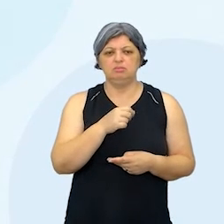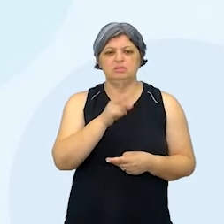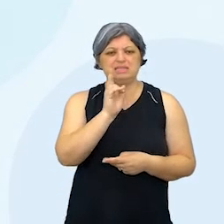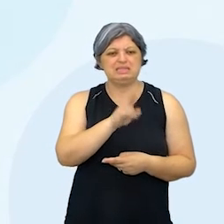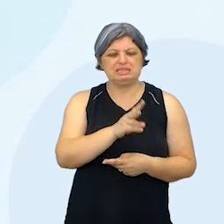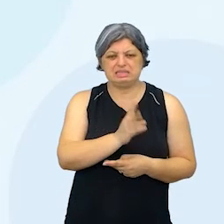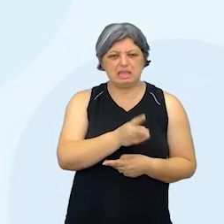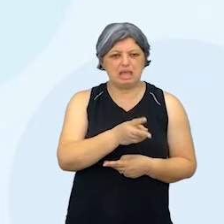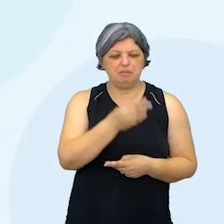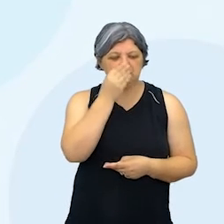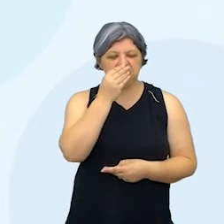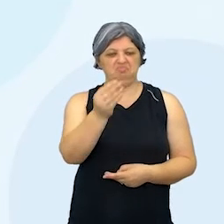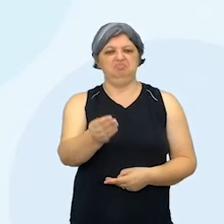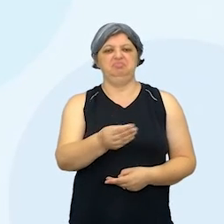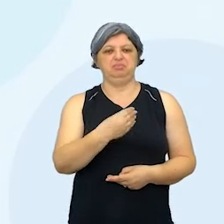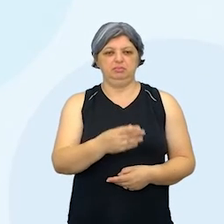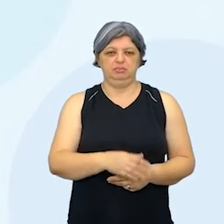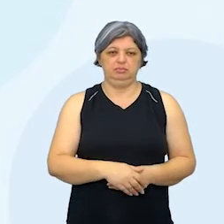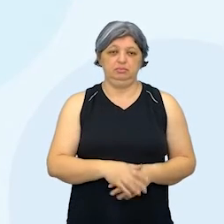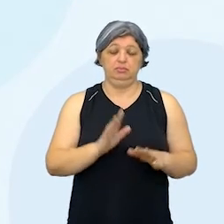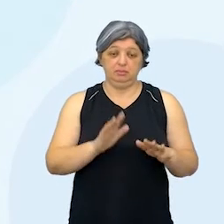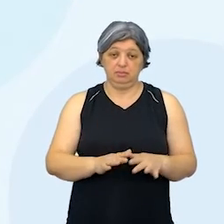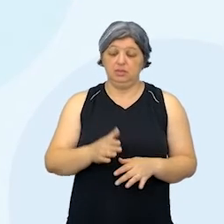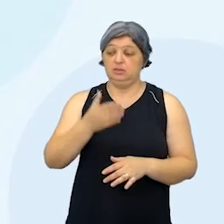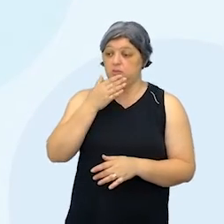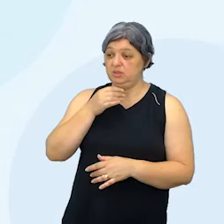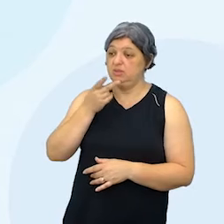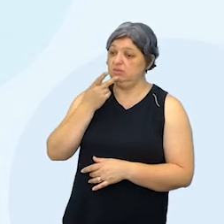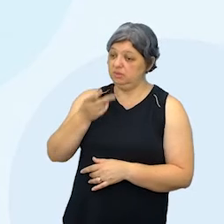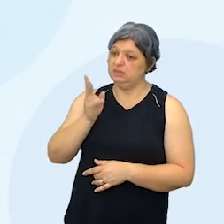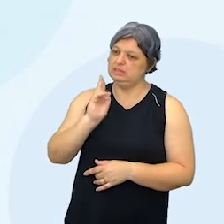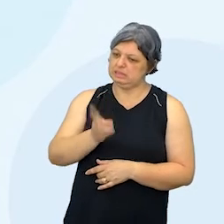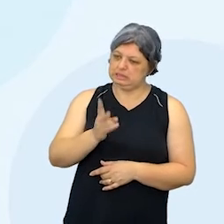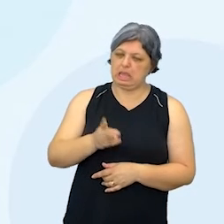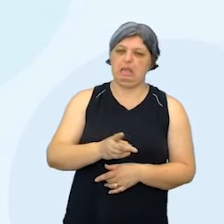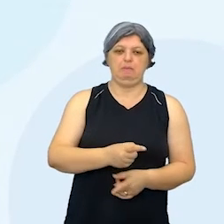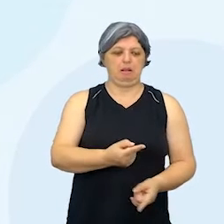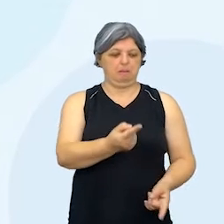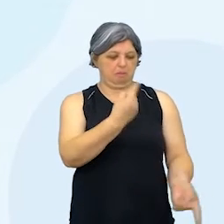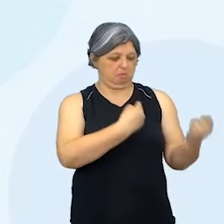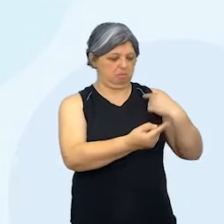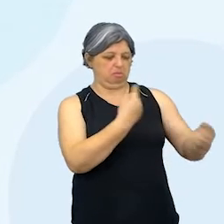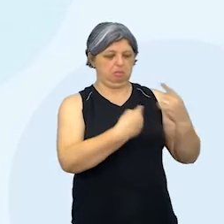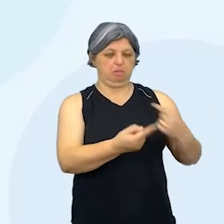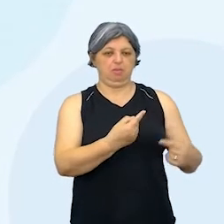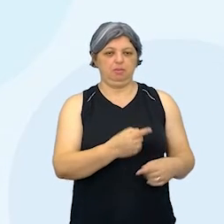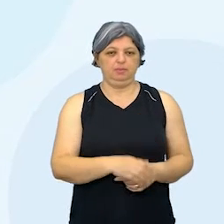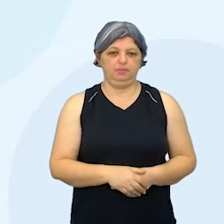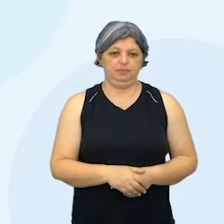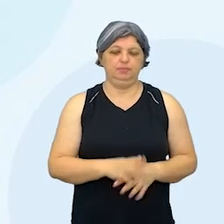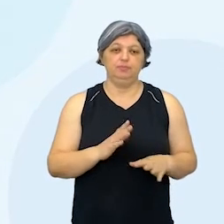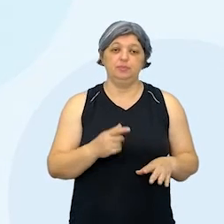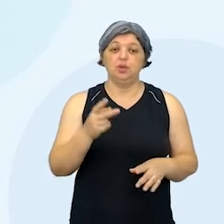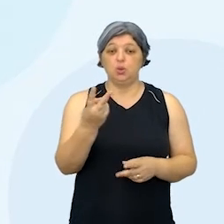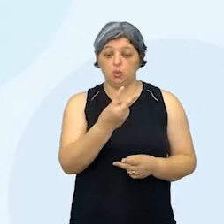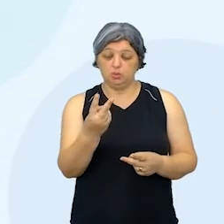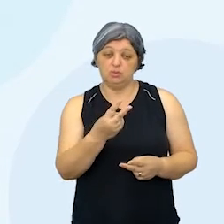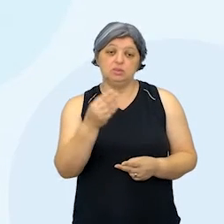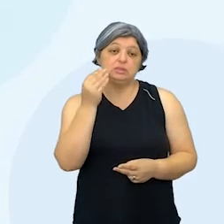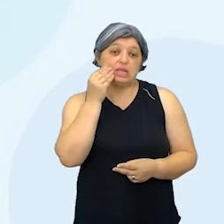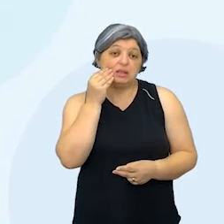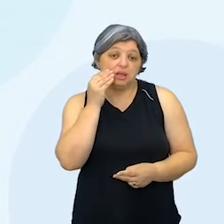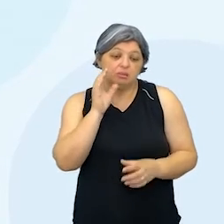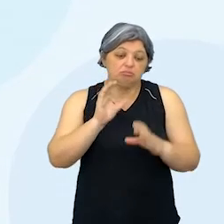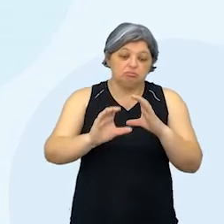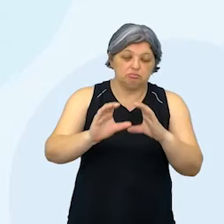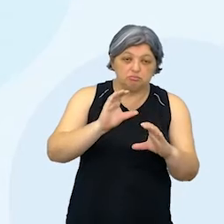ela fala. E ele falando que ela sempre quer mandar nele. Os dois estão tentando comunicar um